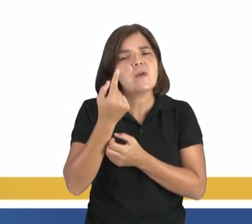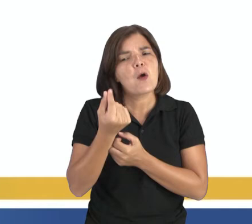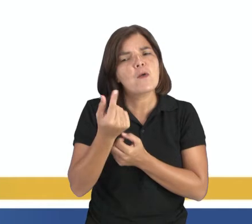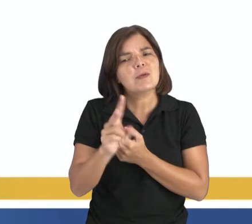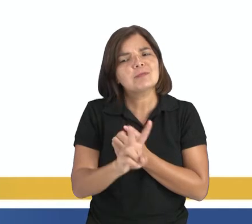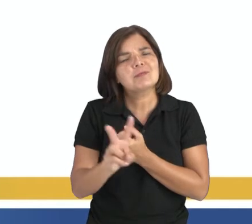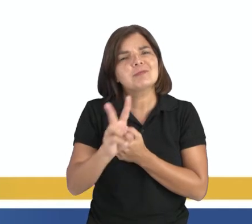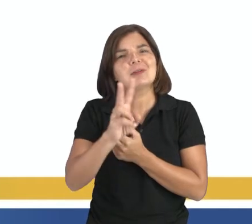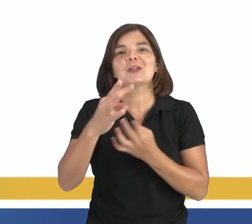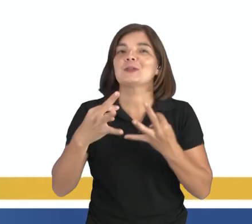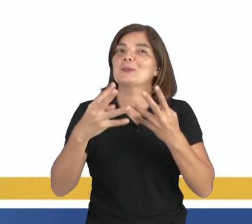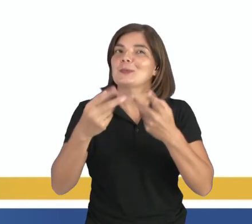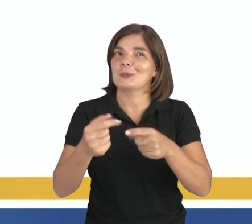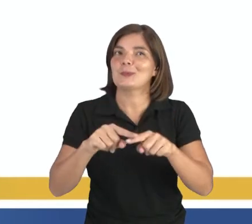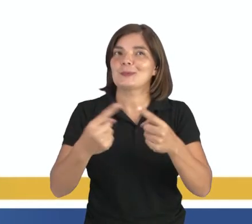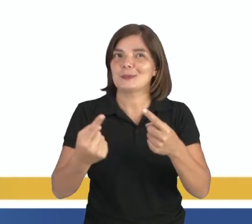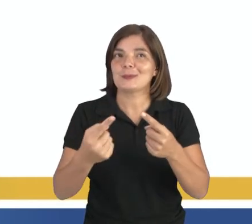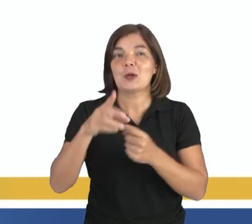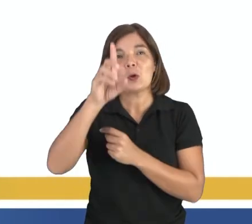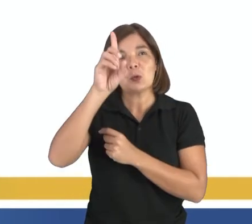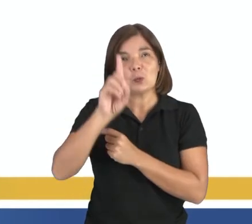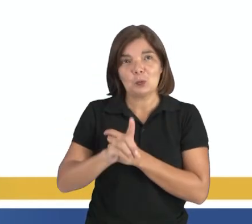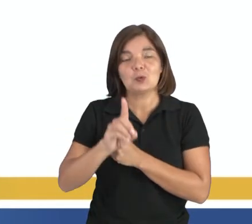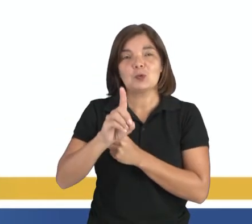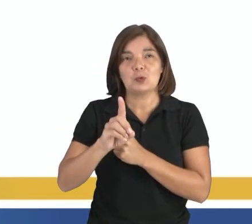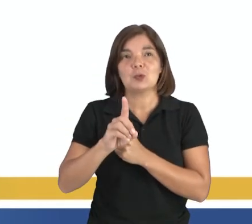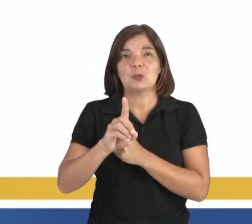da inteira, contra o diretor da